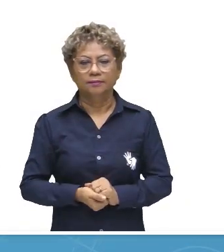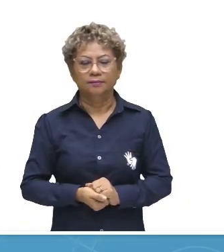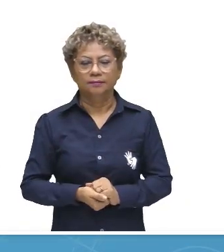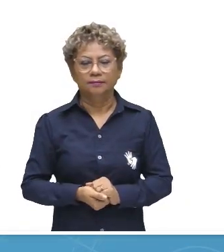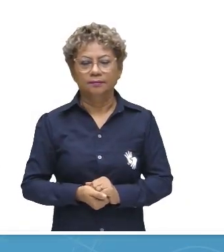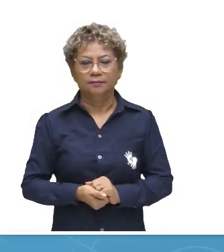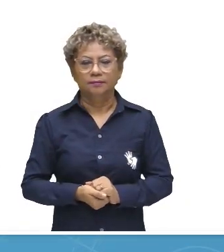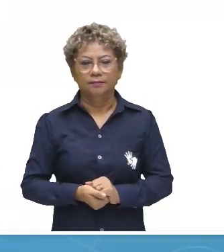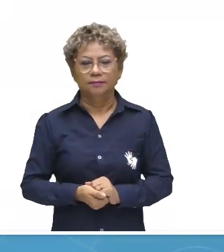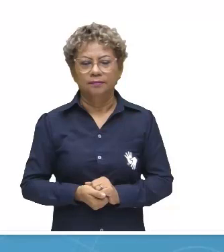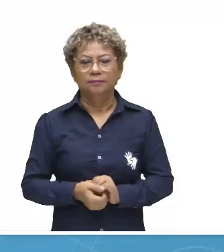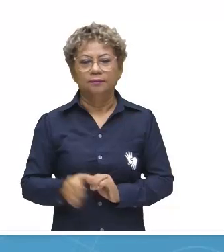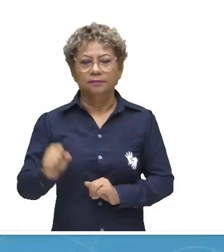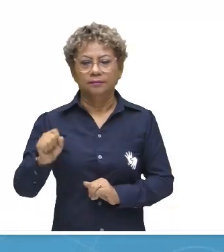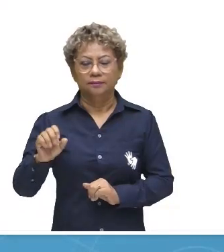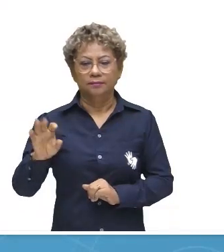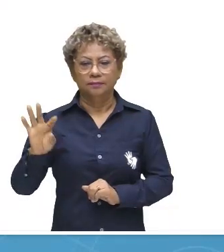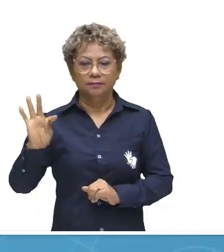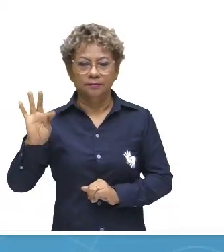Stephanie.